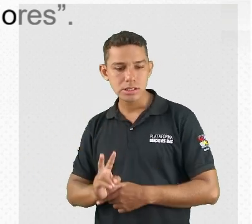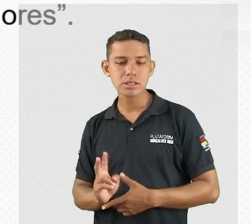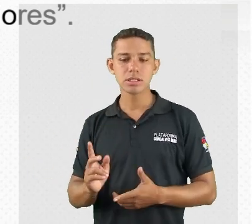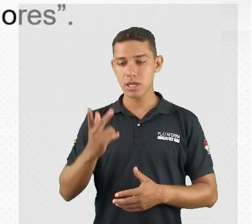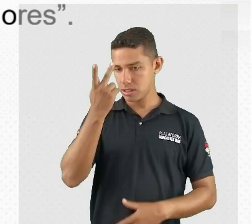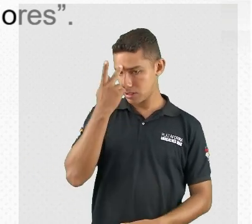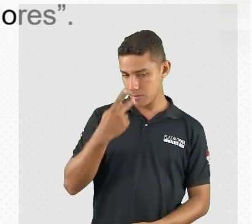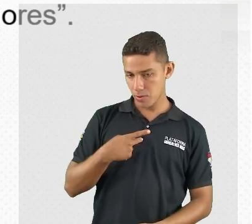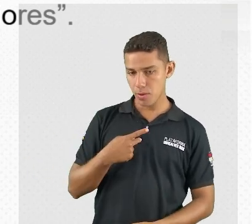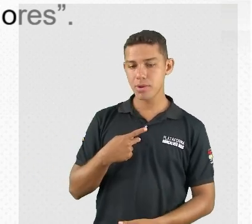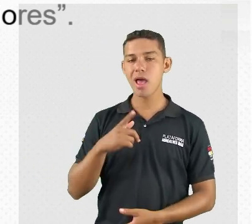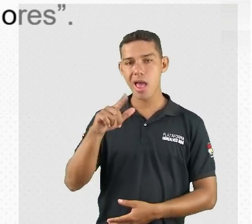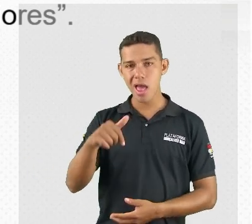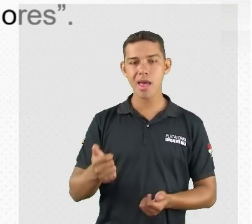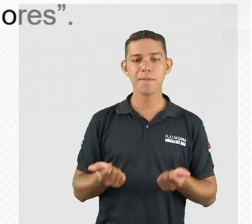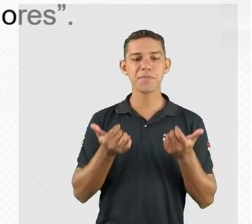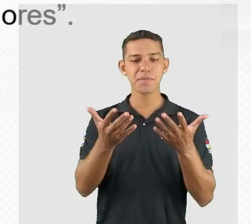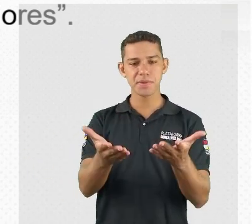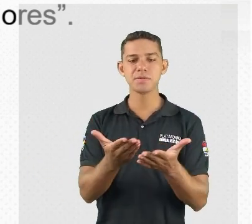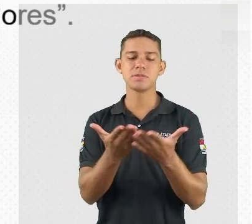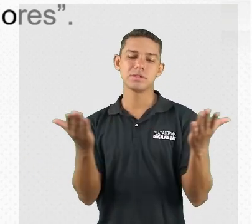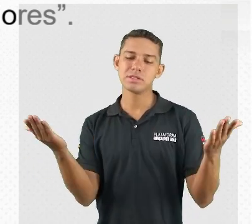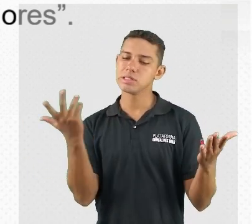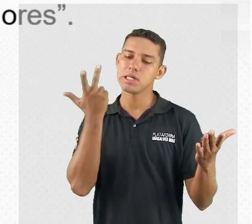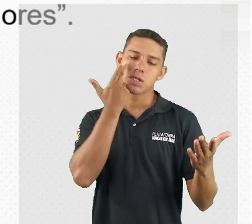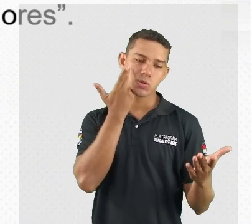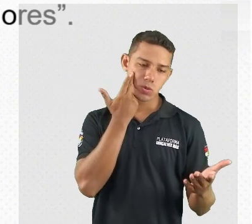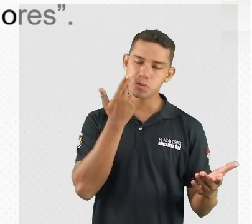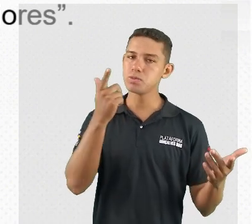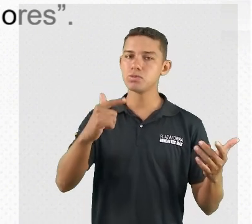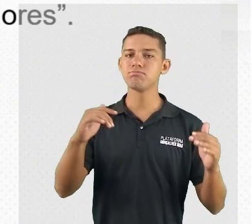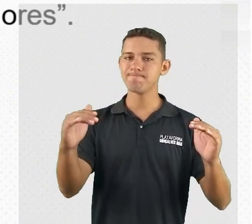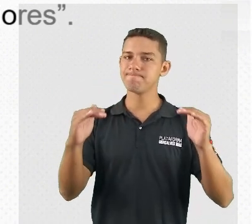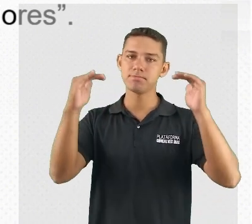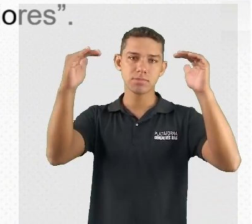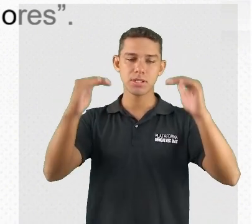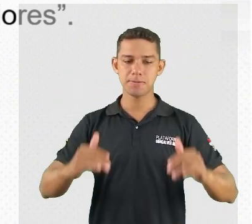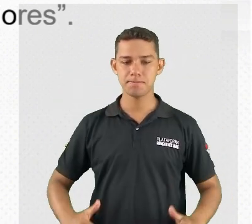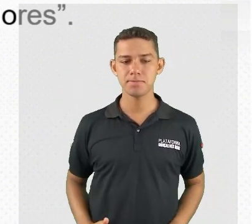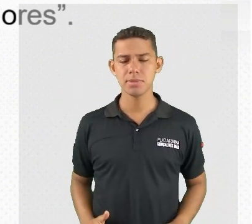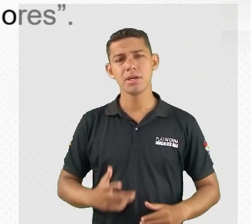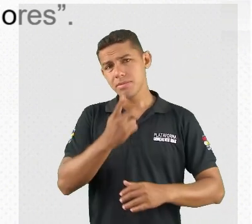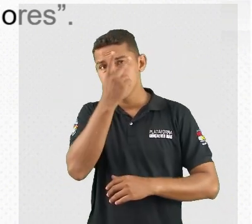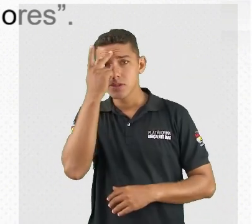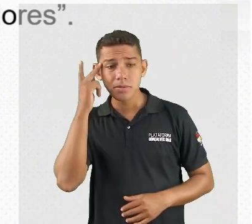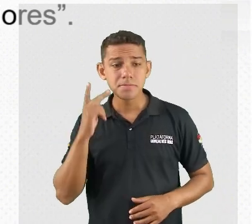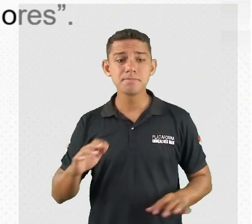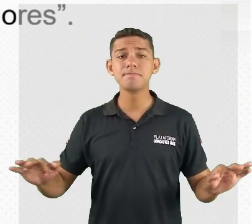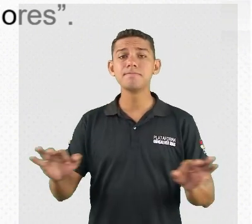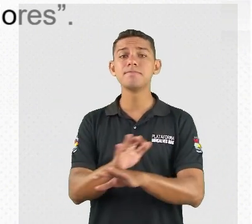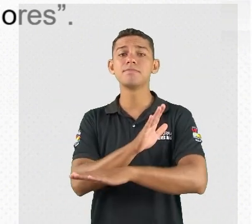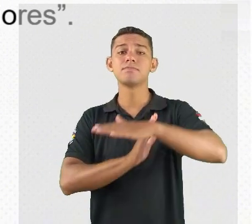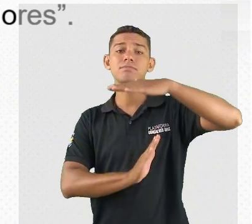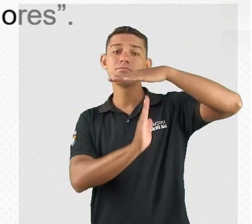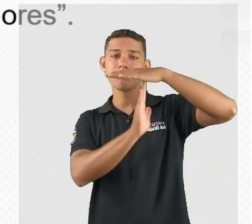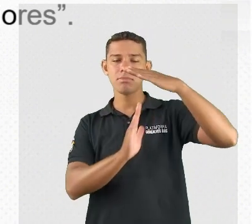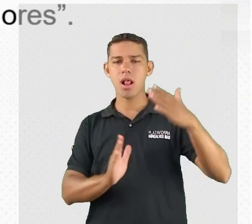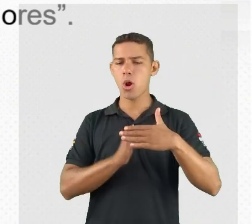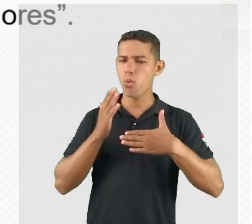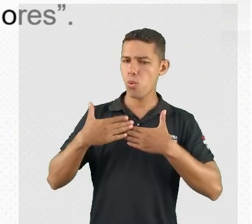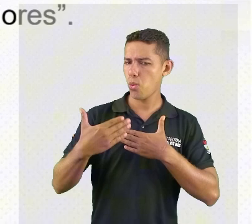si próprio, são regidos pelos que lhes são naturalmente superiores. Pessoal, o tempo esgotou, nós